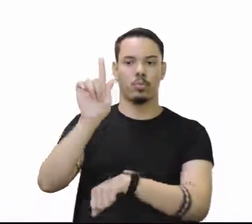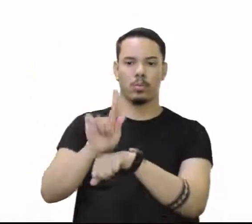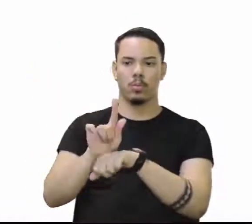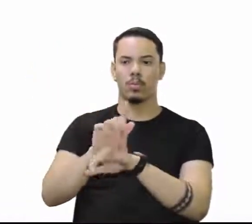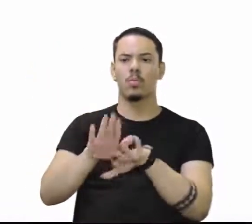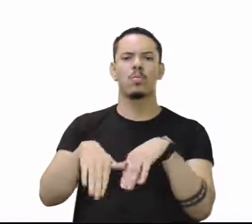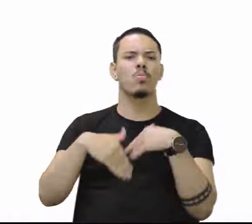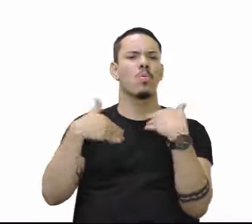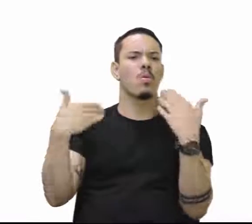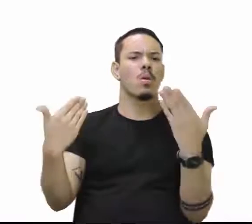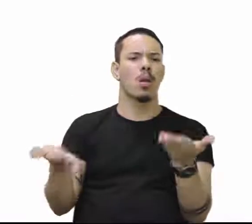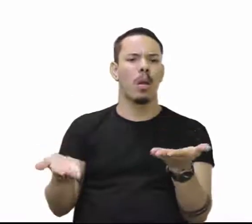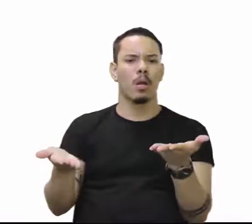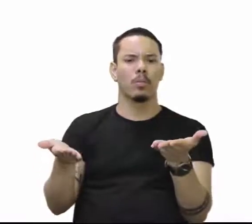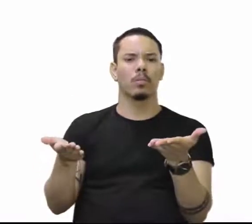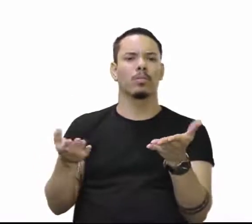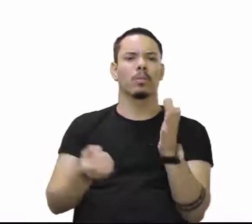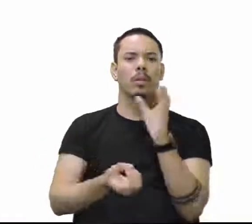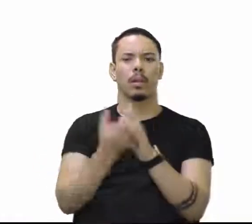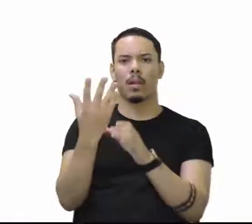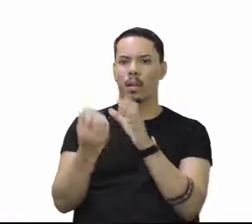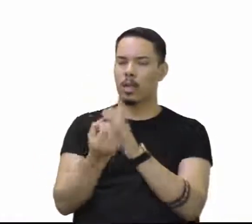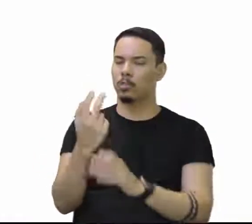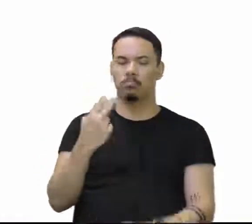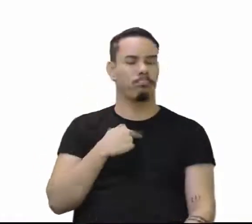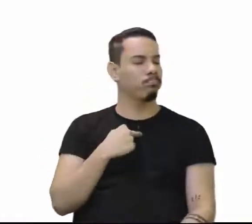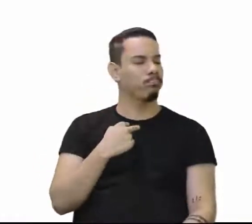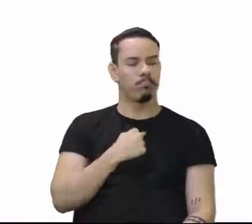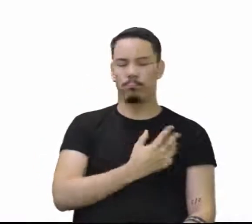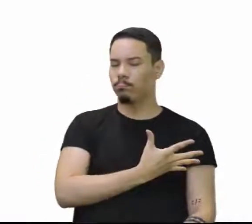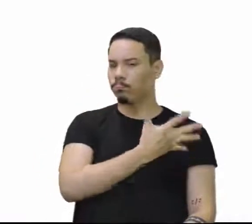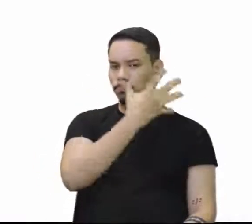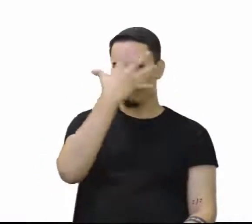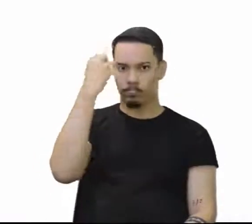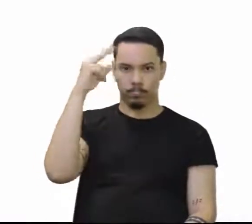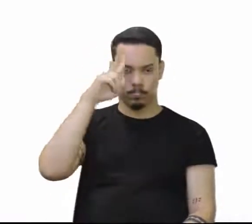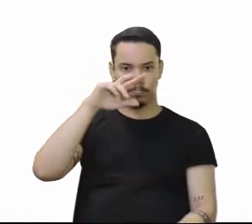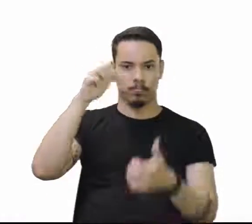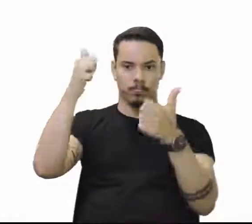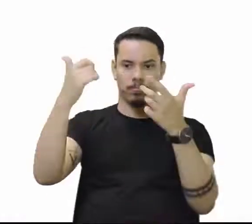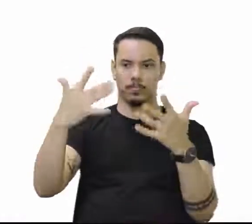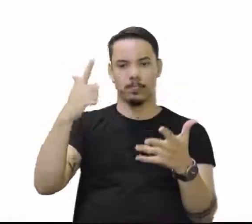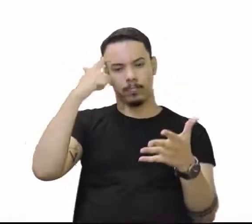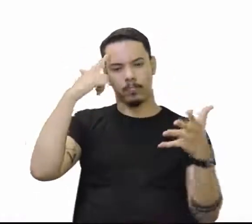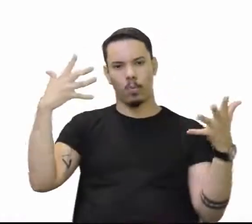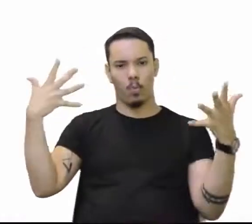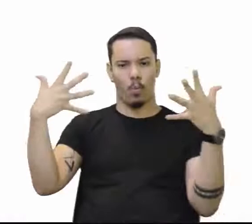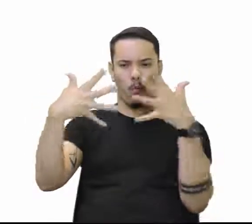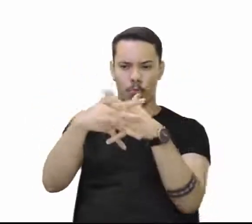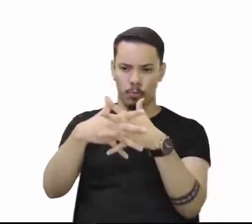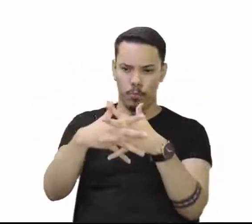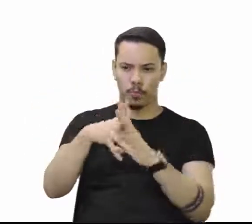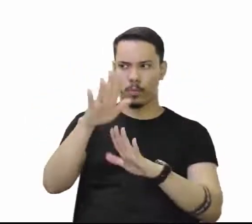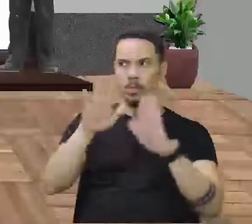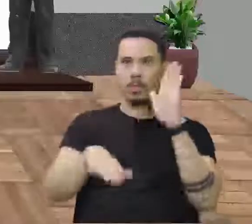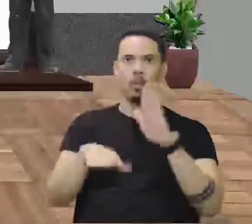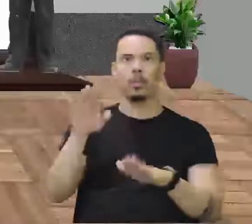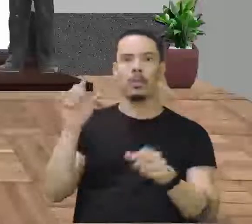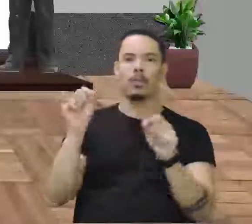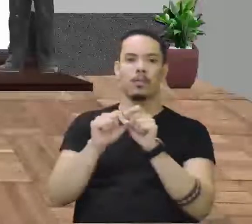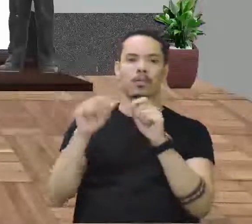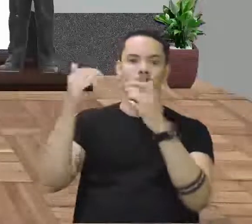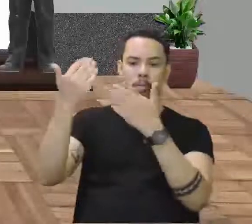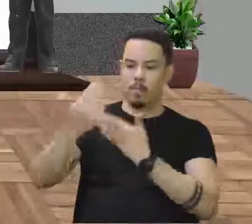quais são os territórios que são criados? A gente não pode esquecer. Até porque é uma confusão muito grande. Às vezes, quando vocês vão